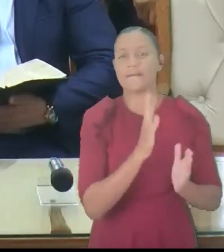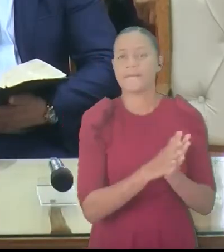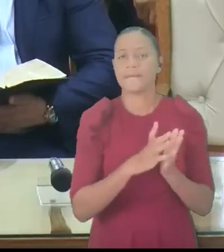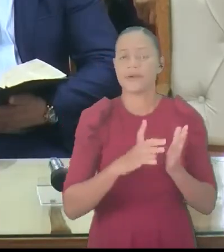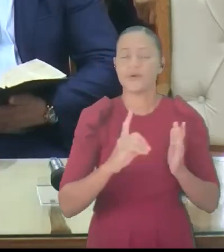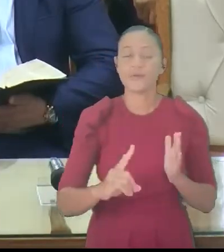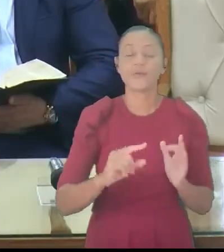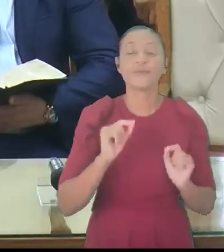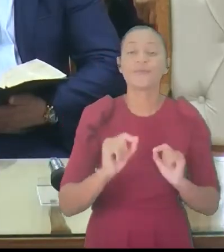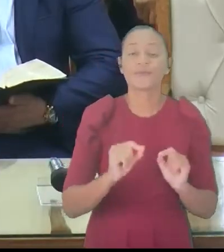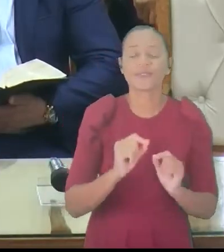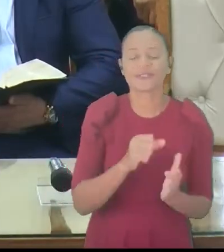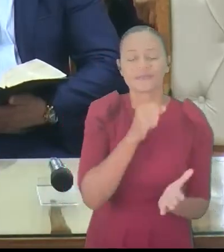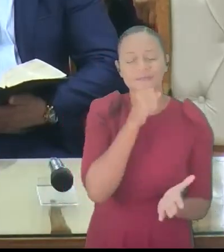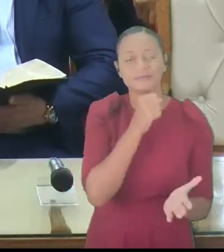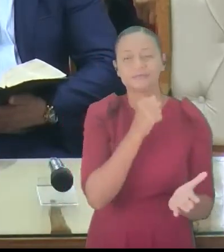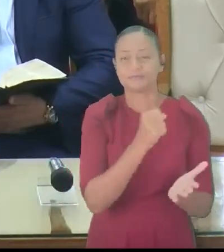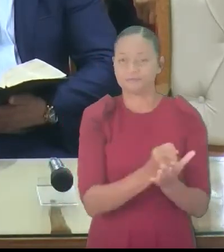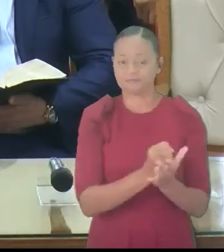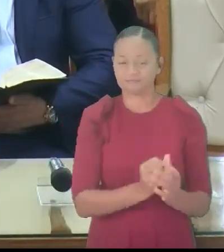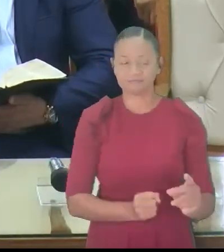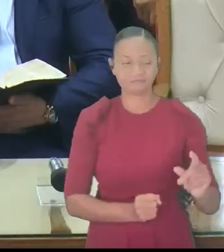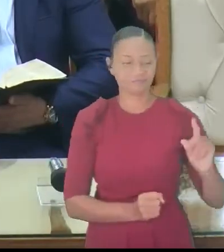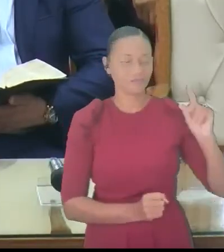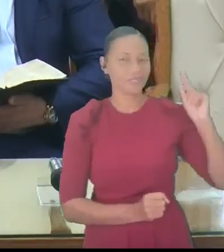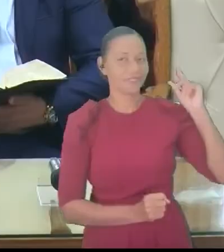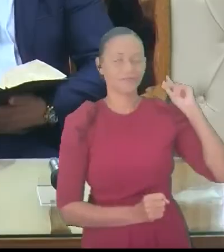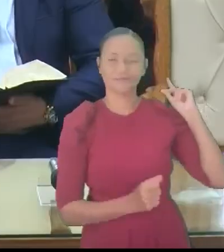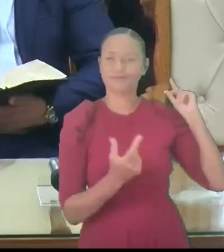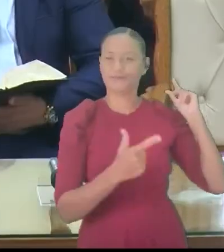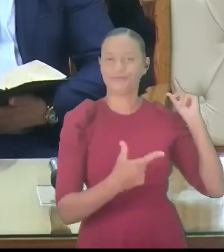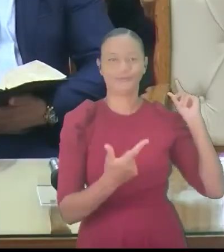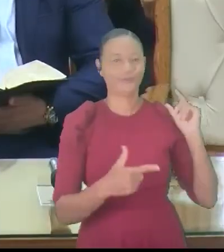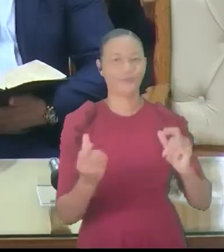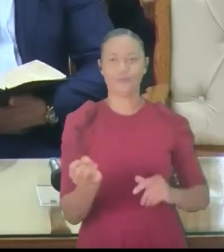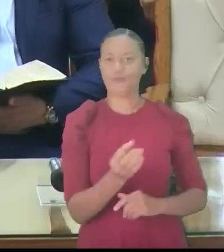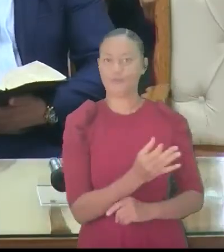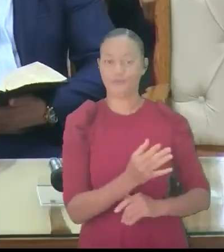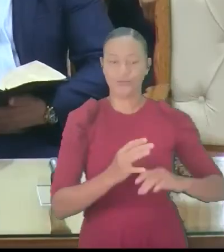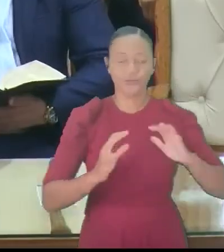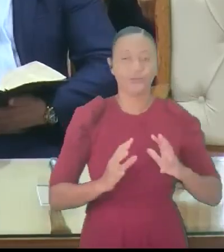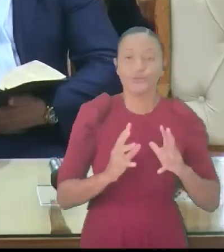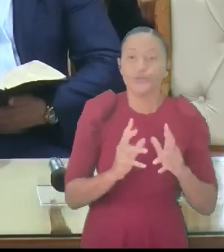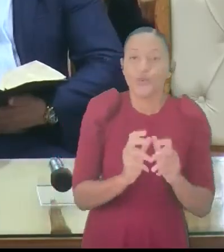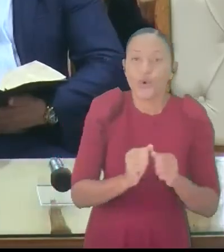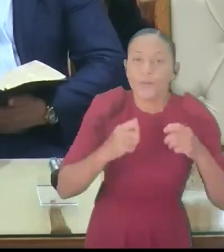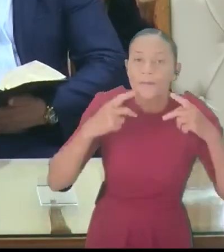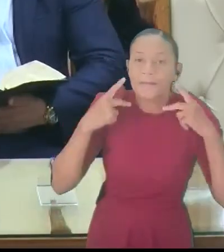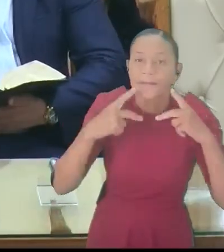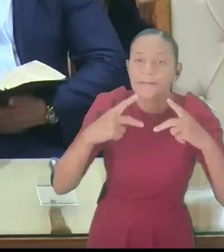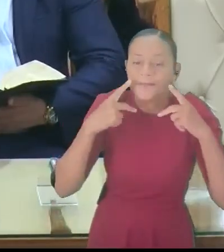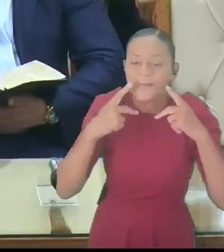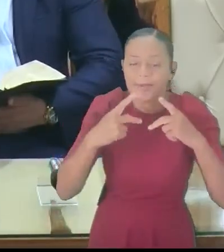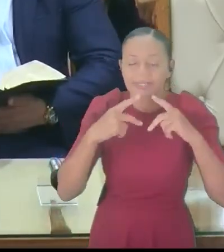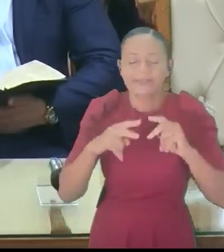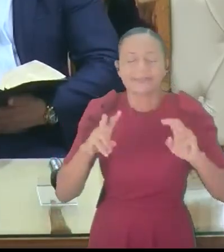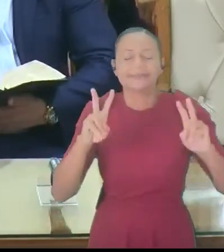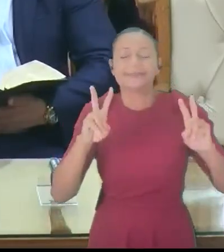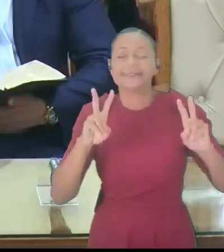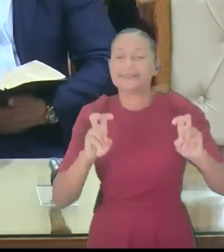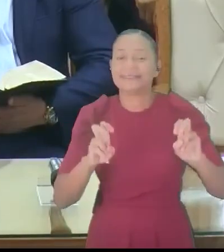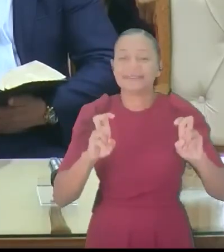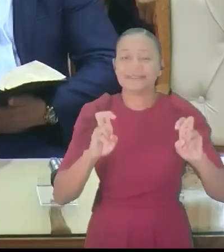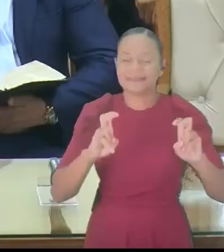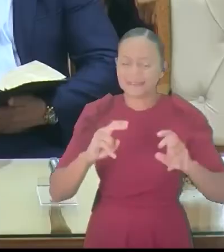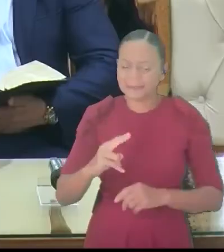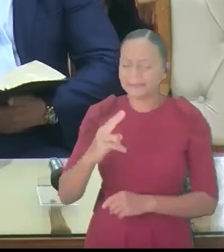o Antigo Testamento. Naquele tempo não tinha o Novo Testamento. Toda a pregação evangélica era extraída